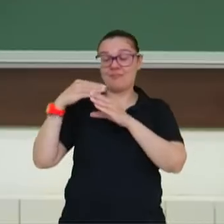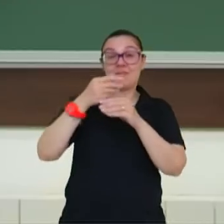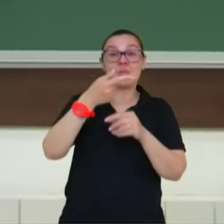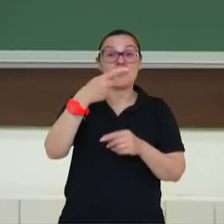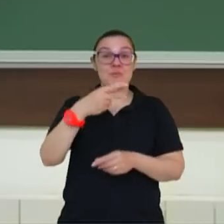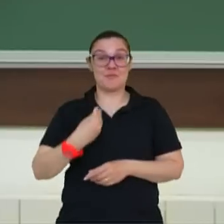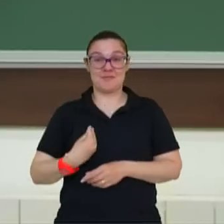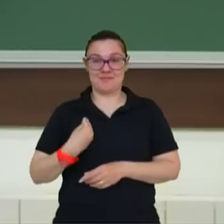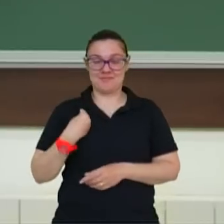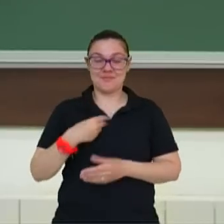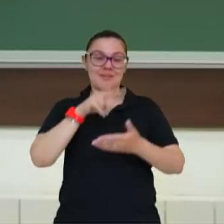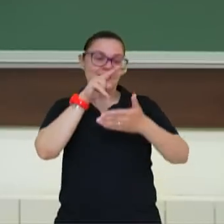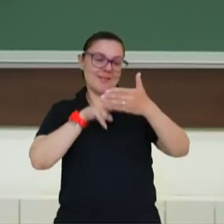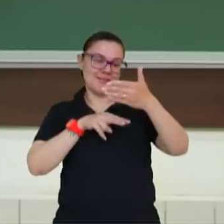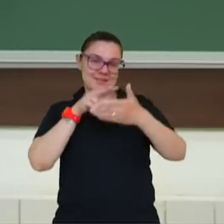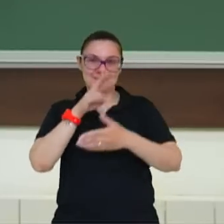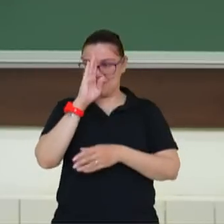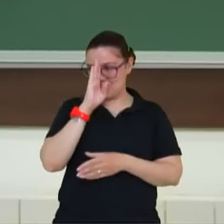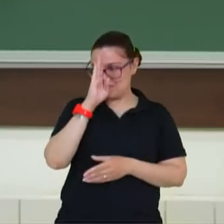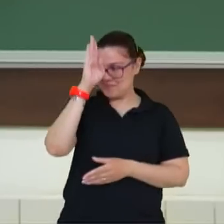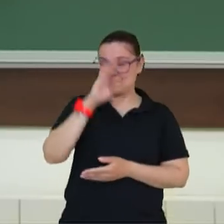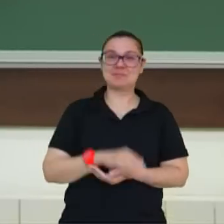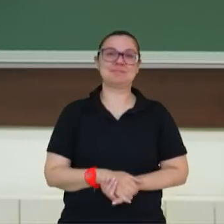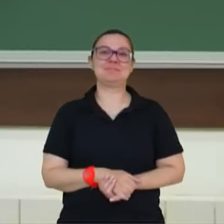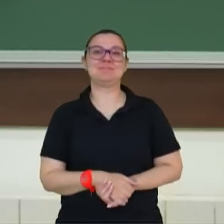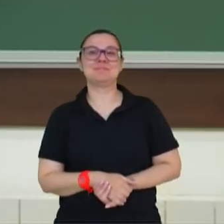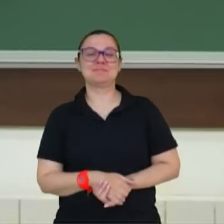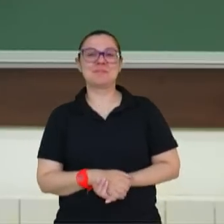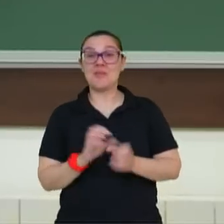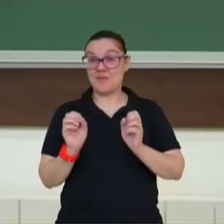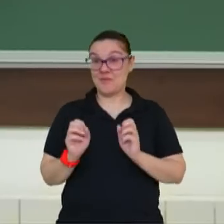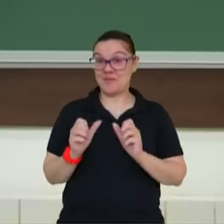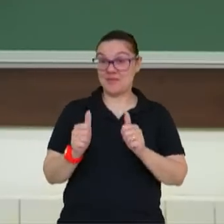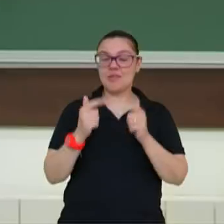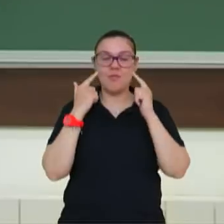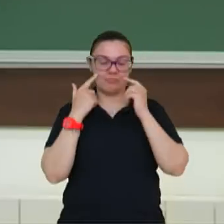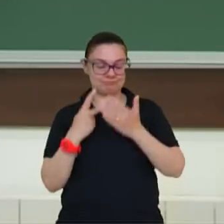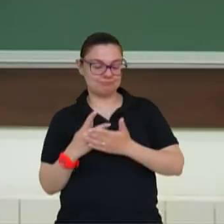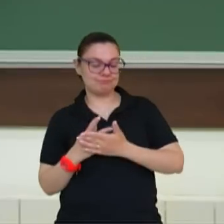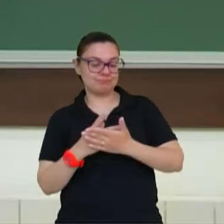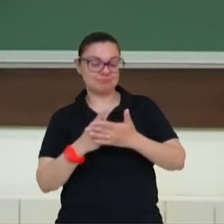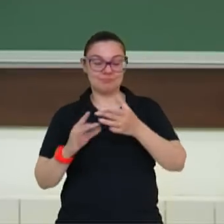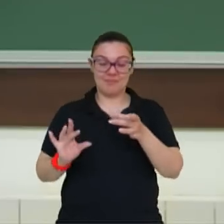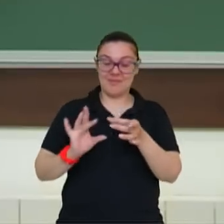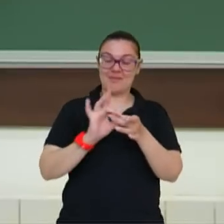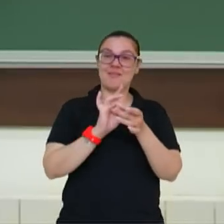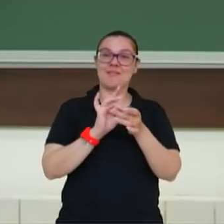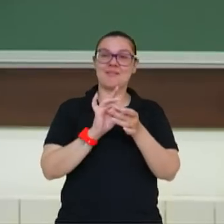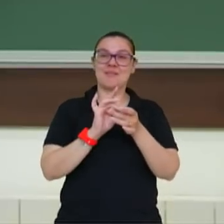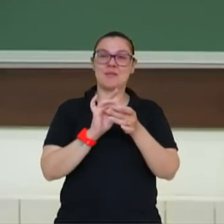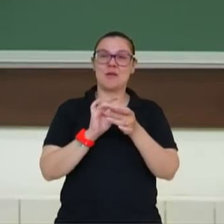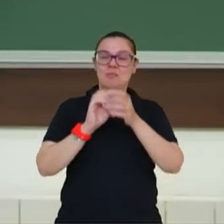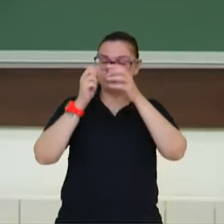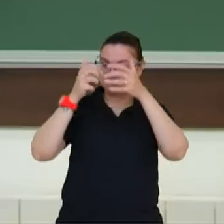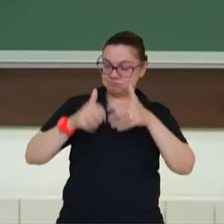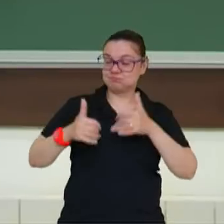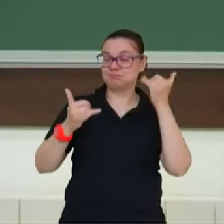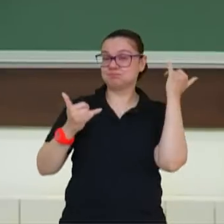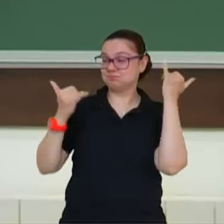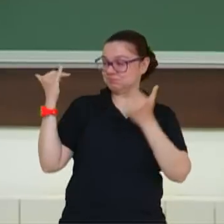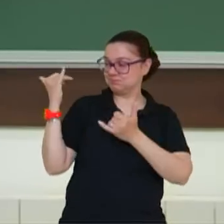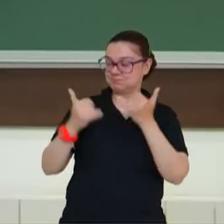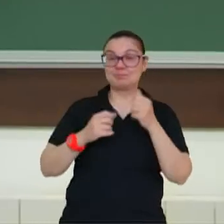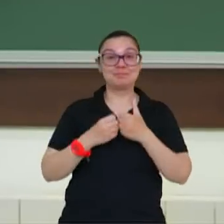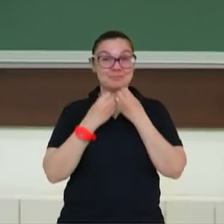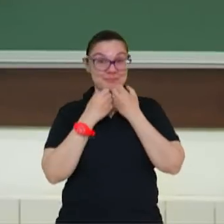conhecimento àquela leitura principal lá. Então, você faz essa busca, essa conexão de muitas